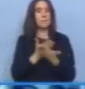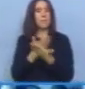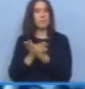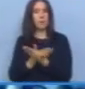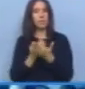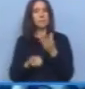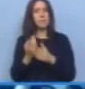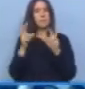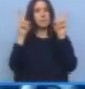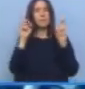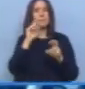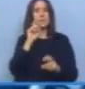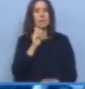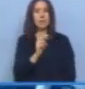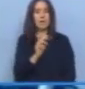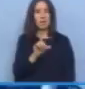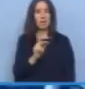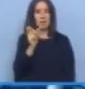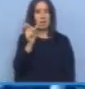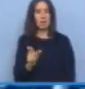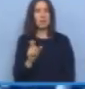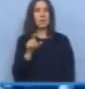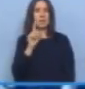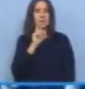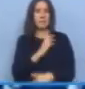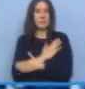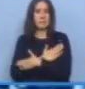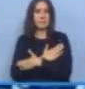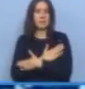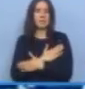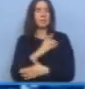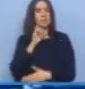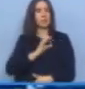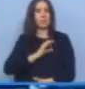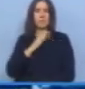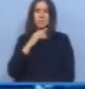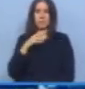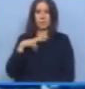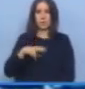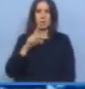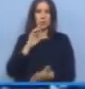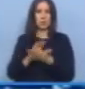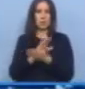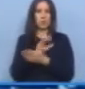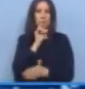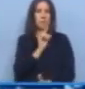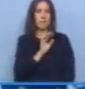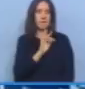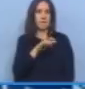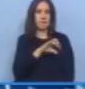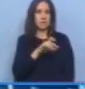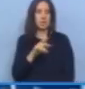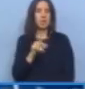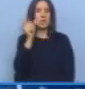uma menina que chama Ala. Foi uma amiga de uma senhora portuguesa que é jornalista, chama Francisco também.